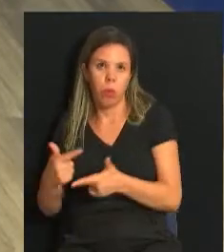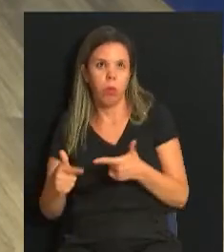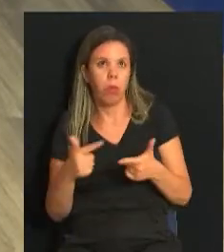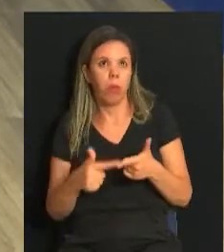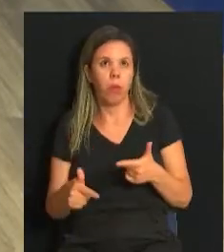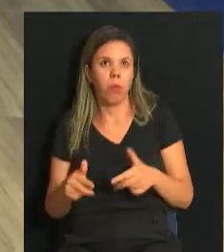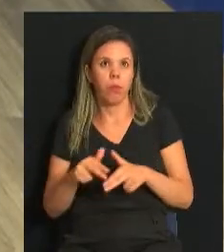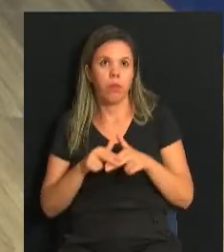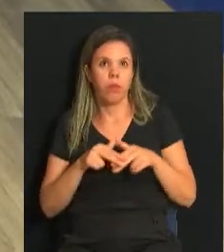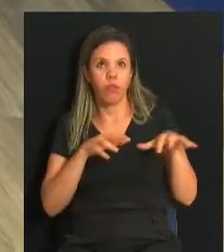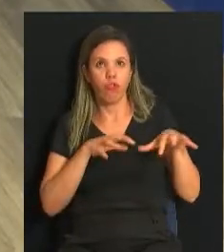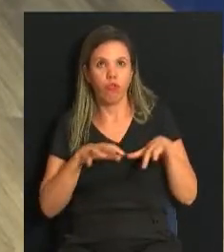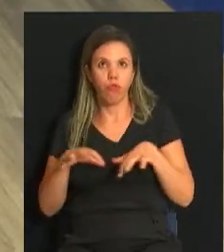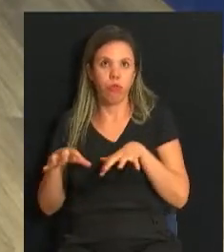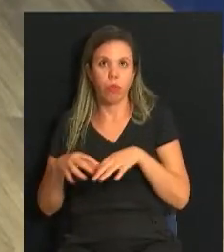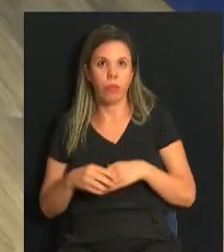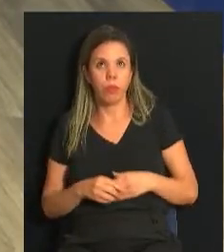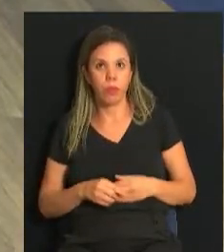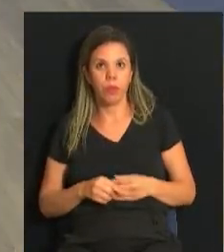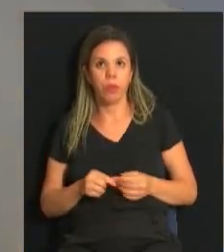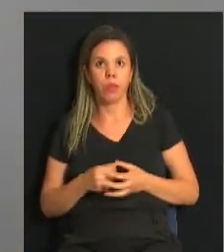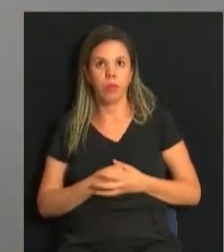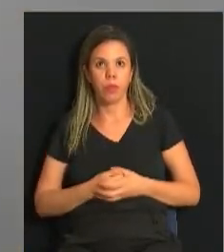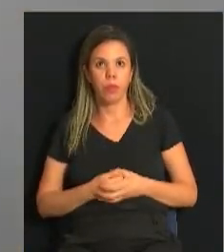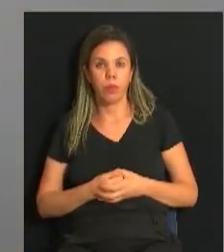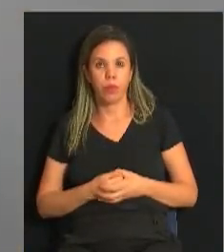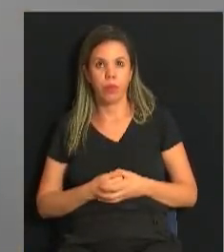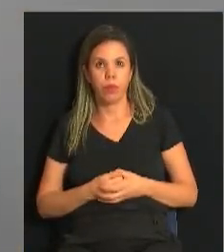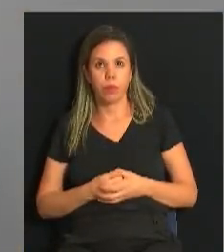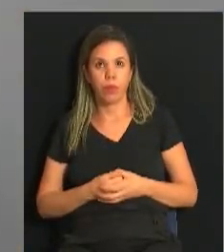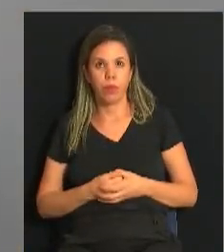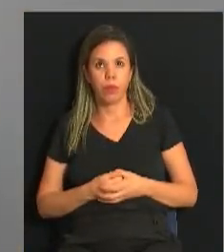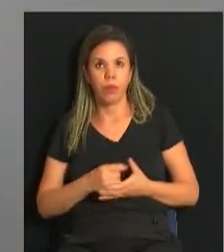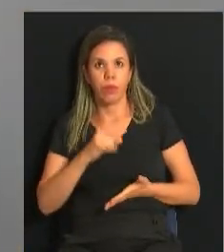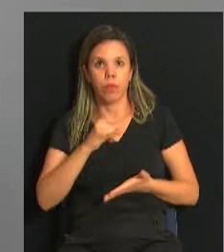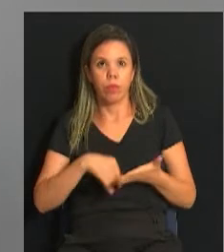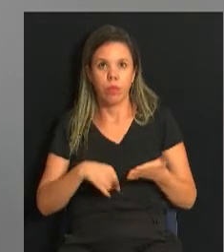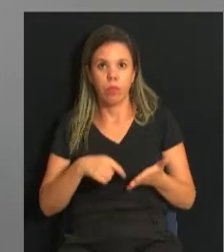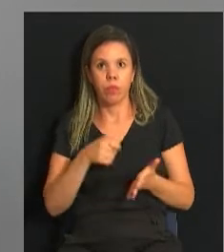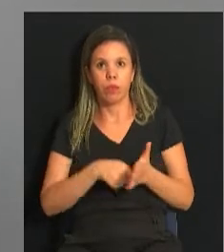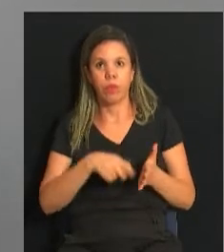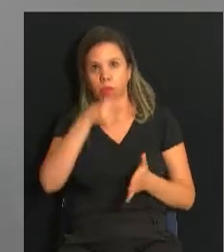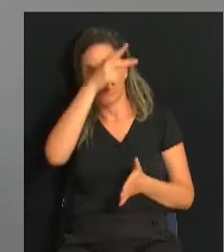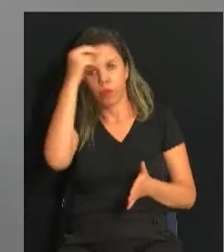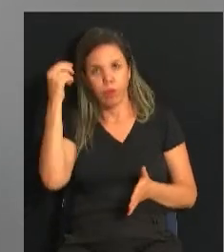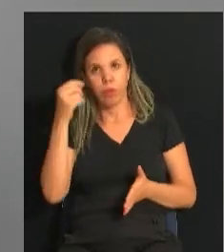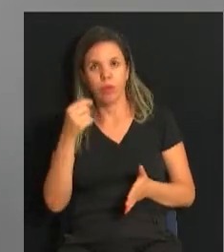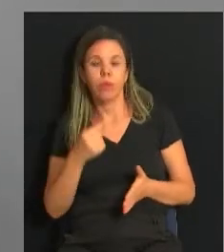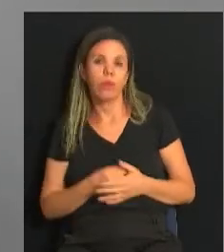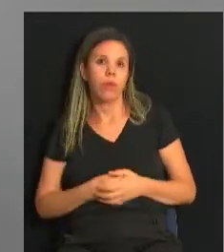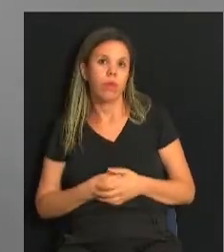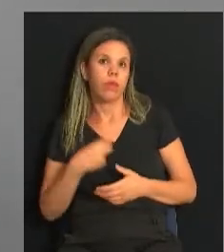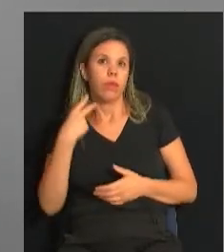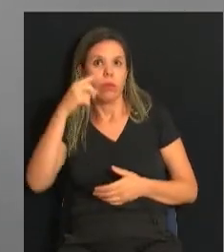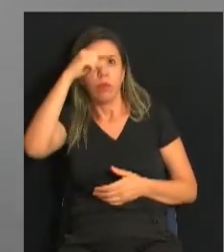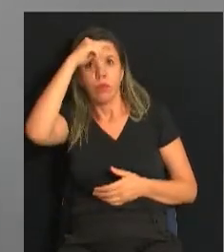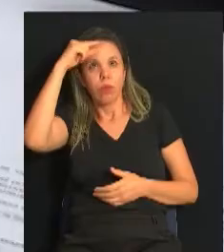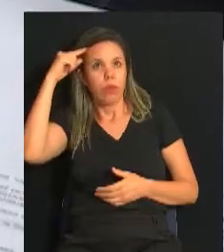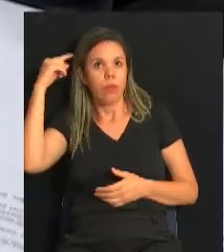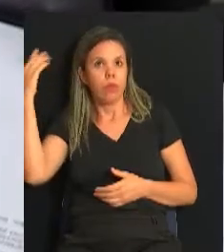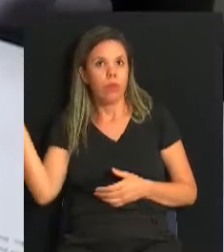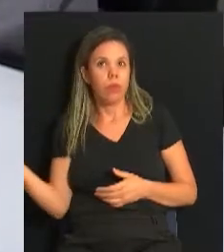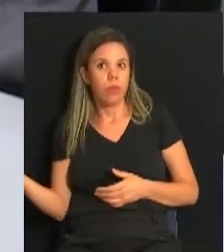por conta das chuvas e na indicação que encaminhou ao prefeito de Campinas o vereador